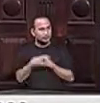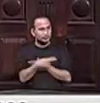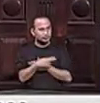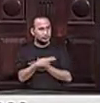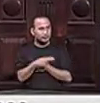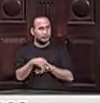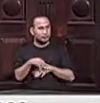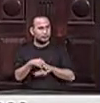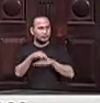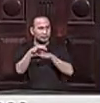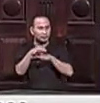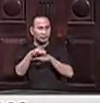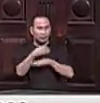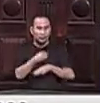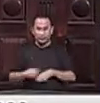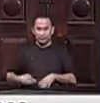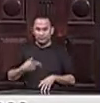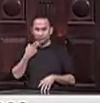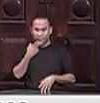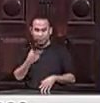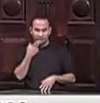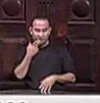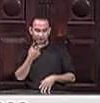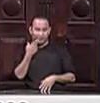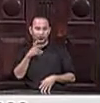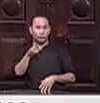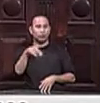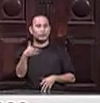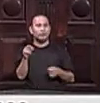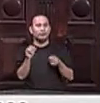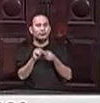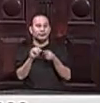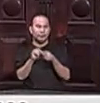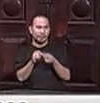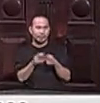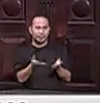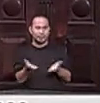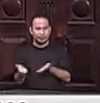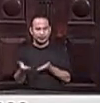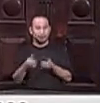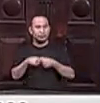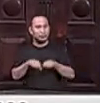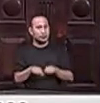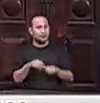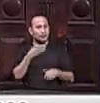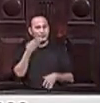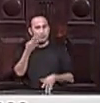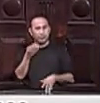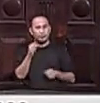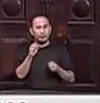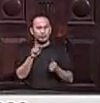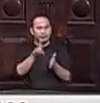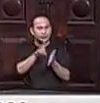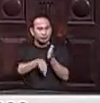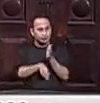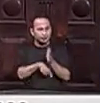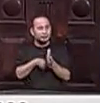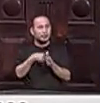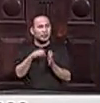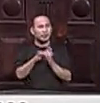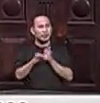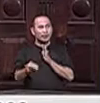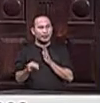governo fala, fala, fala, mas nunca faz. Aqui estaria a possibilidade de reduzirmos por lei